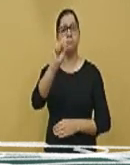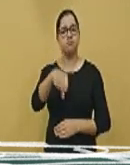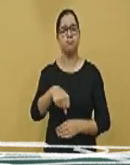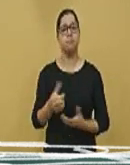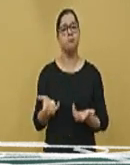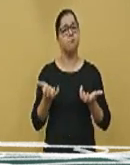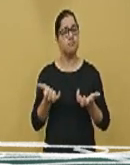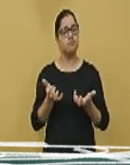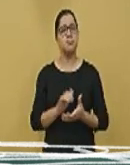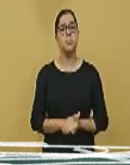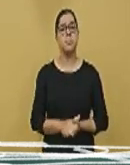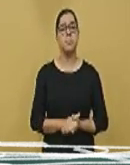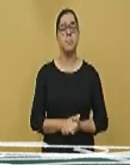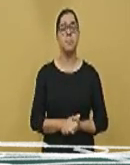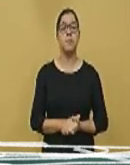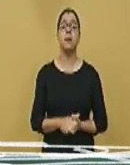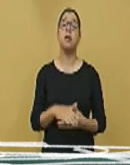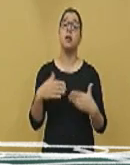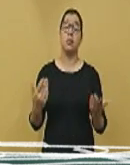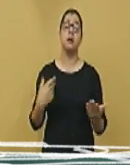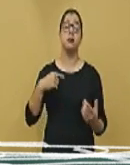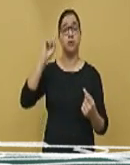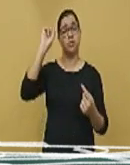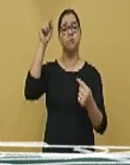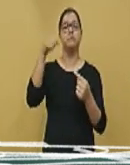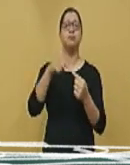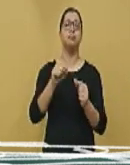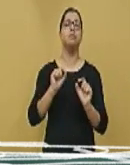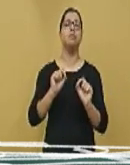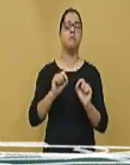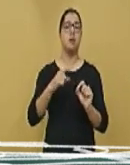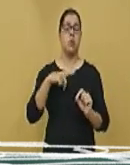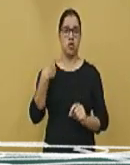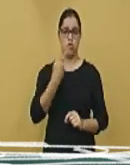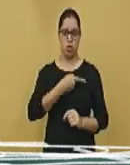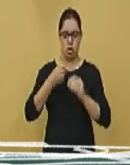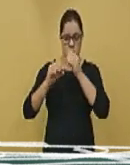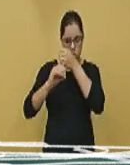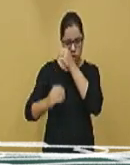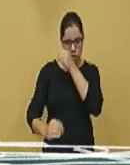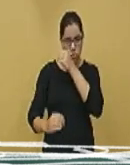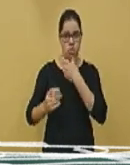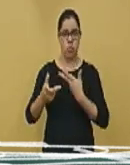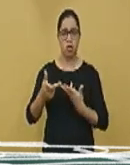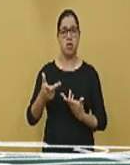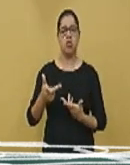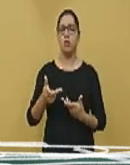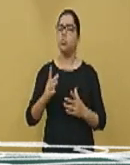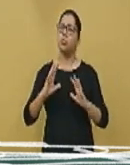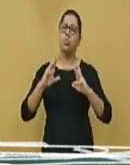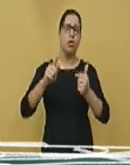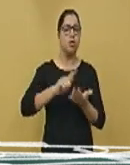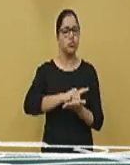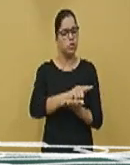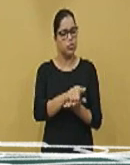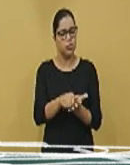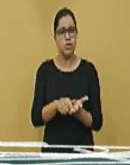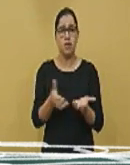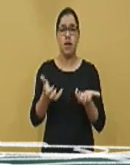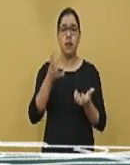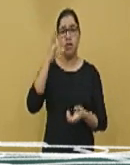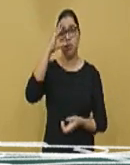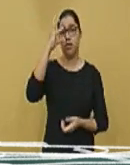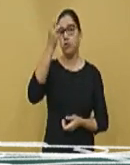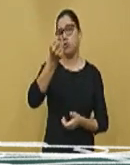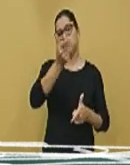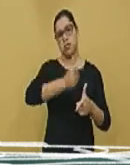Afinal, é isso que nós aprendemos. Engenheiros, gestores, nós temos é que solucionar problemas. E se